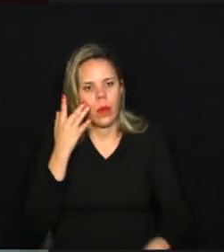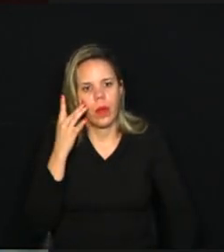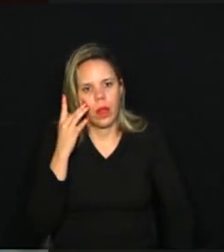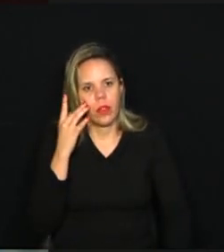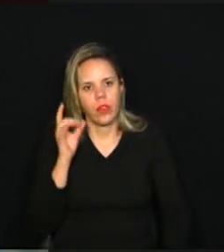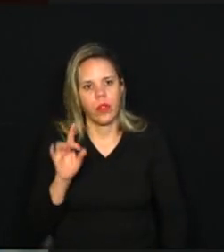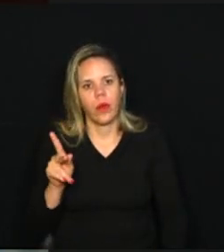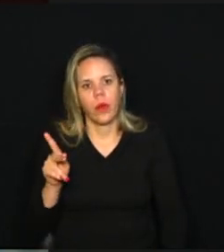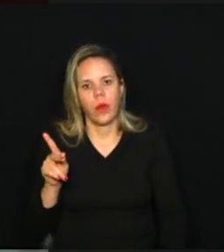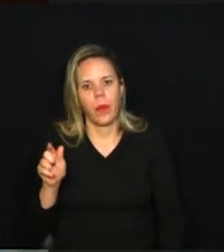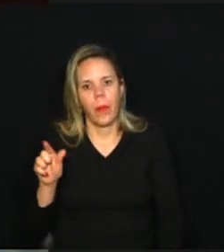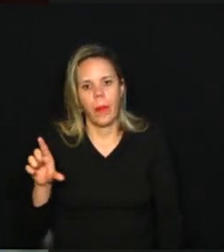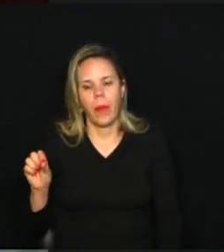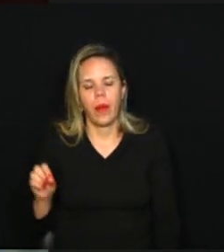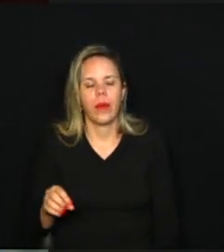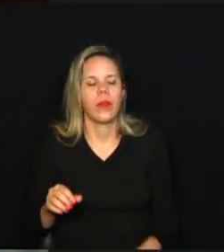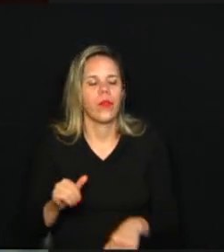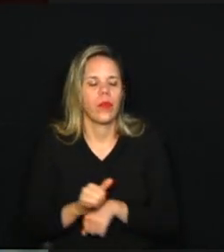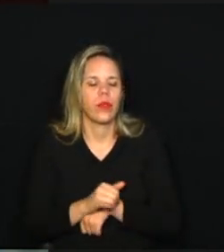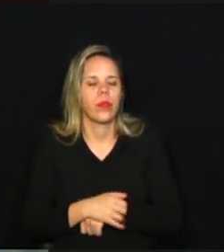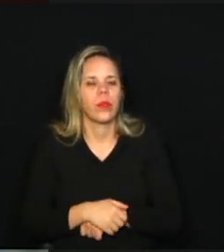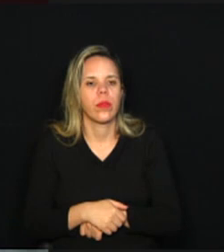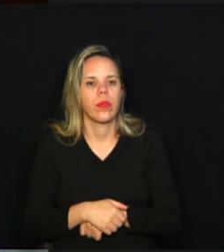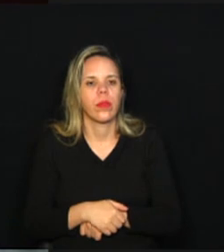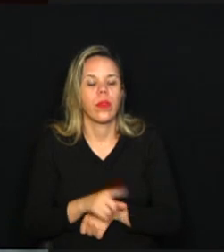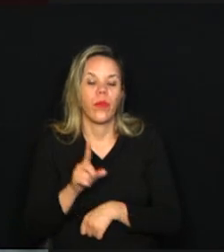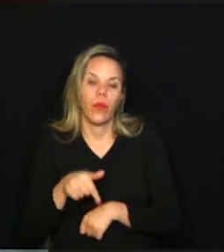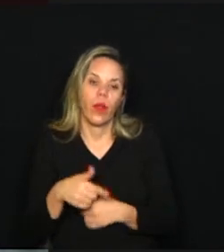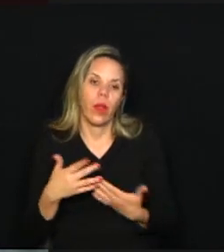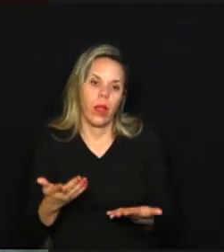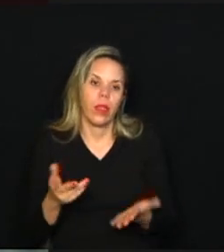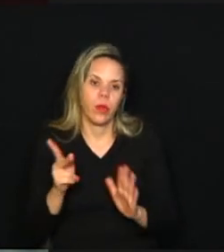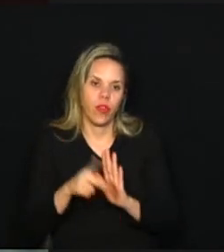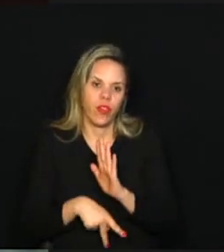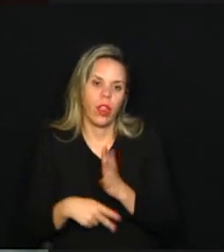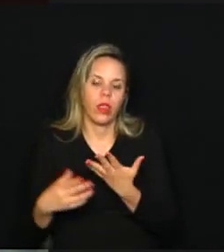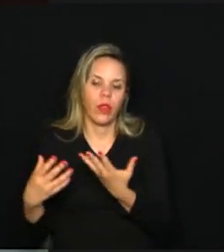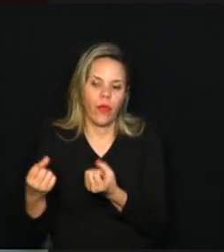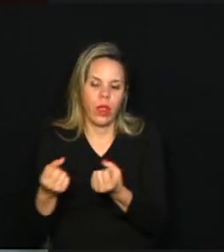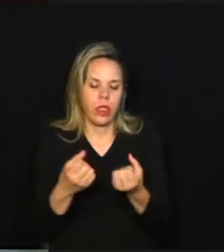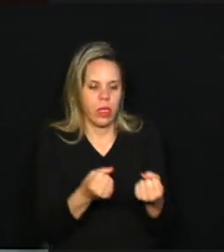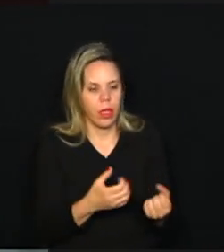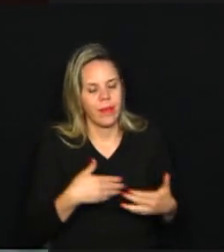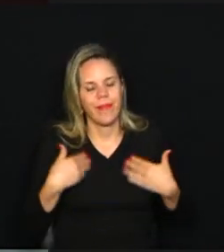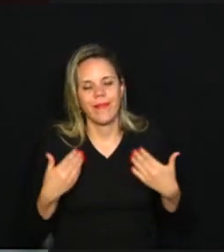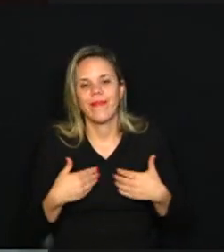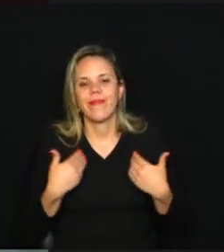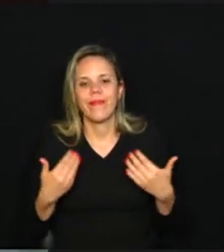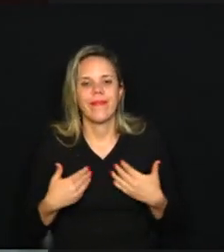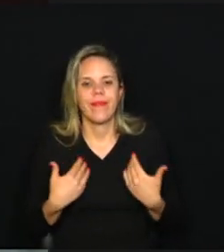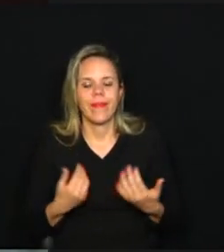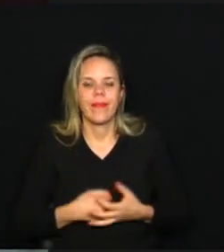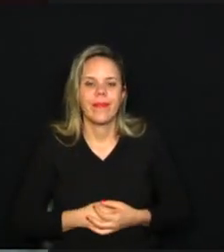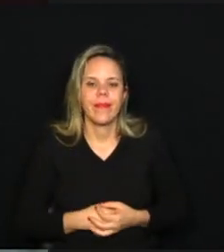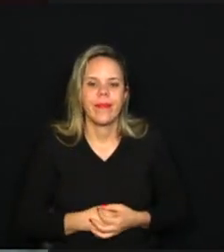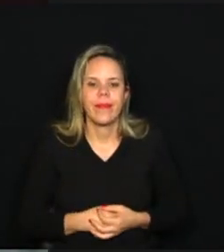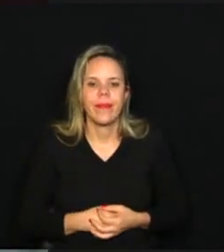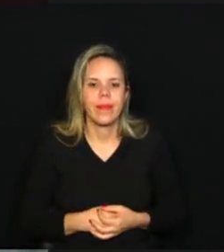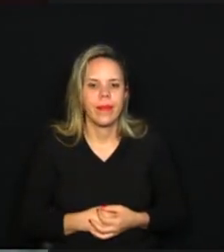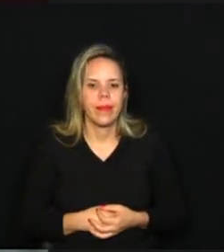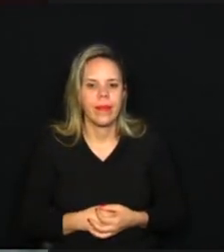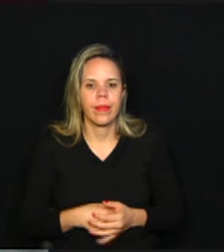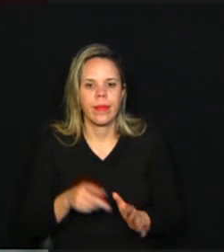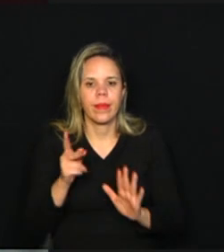aqui. E foi acatado com muita alegria por eles. E em cima disso, em cima